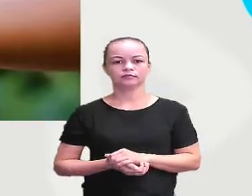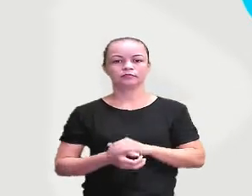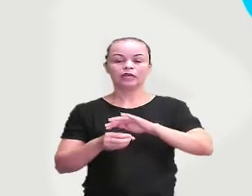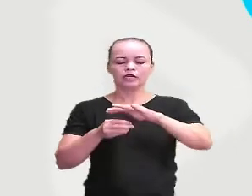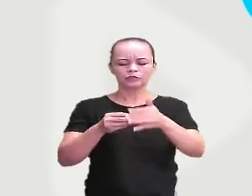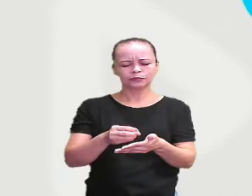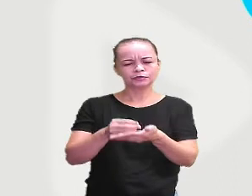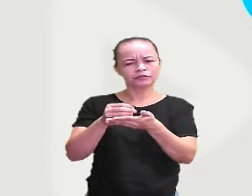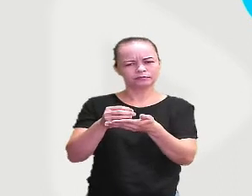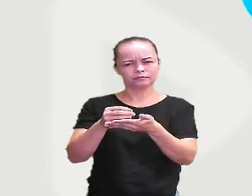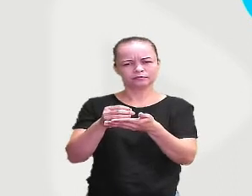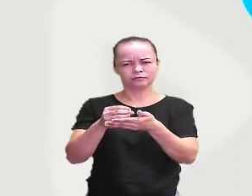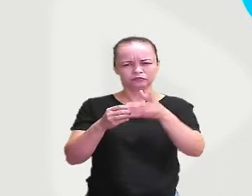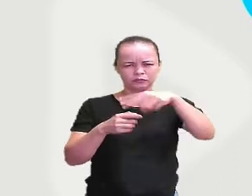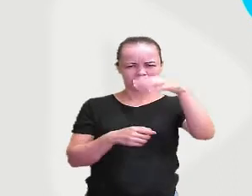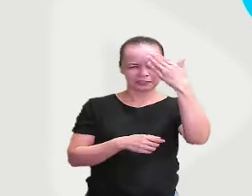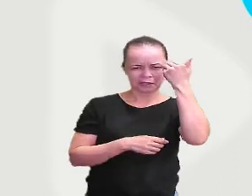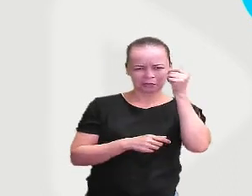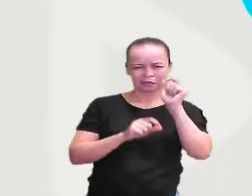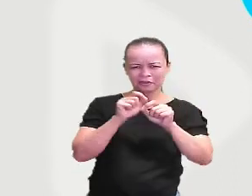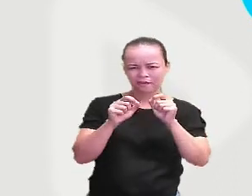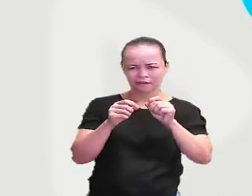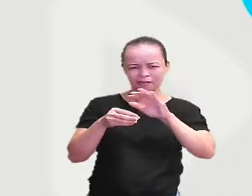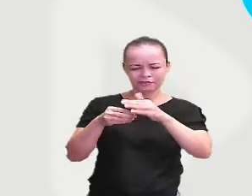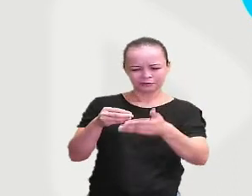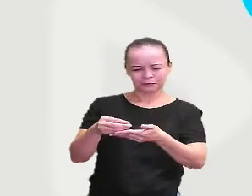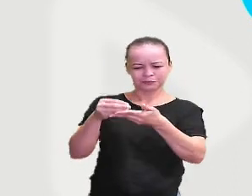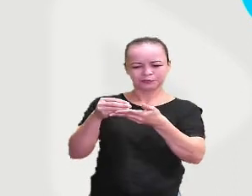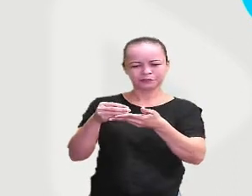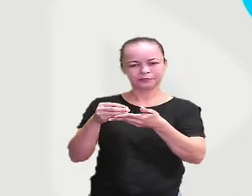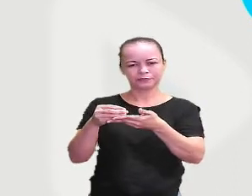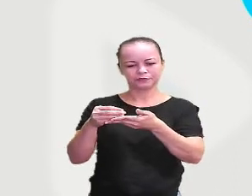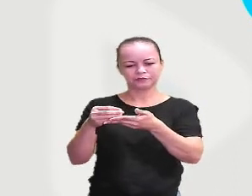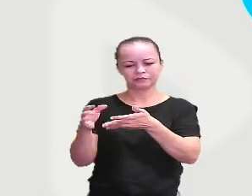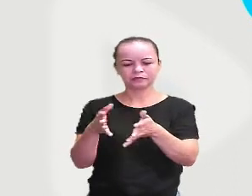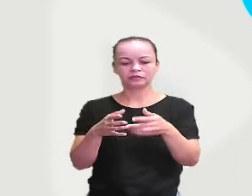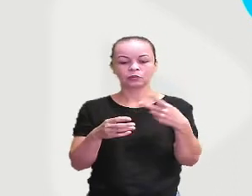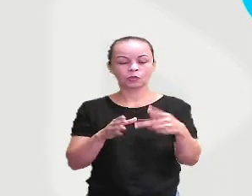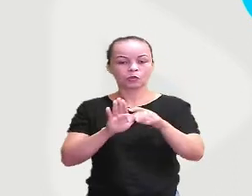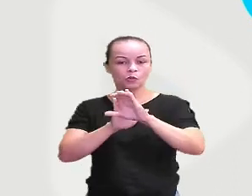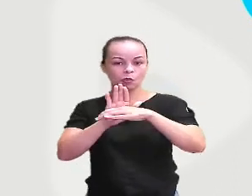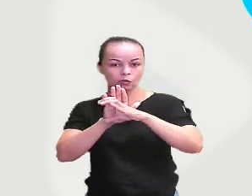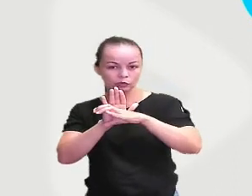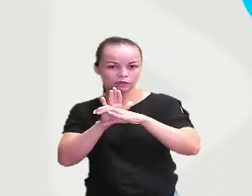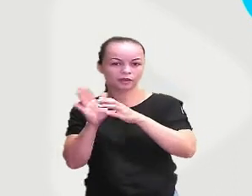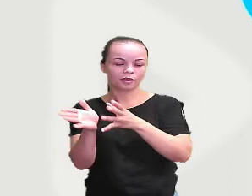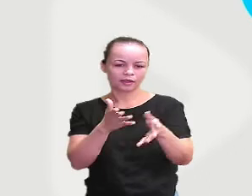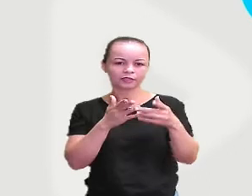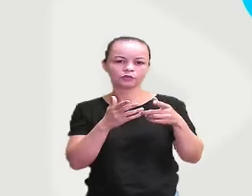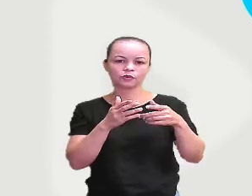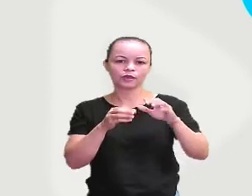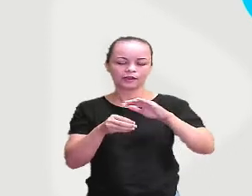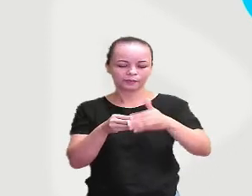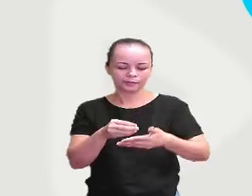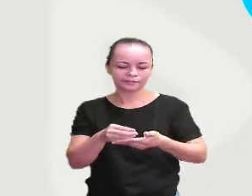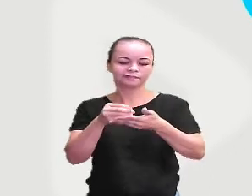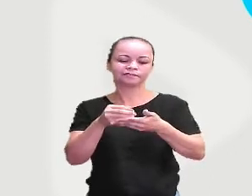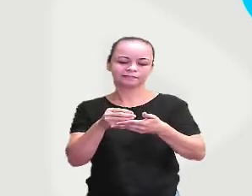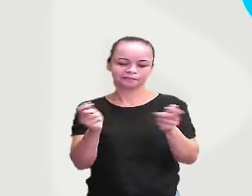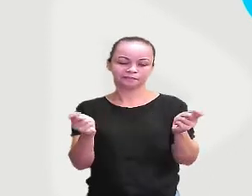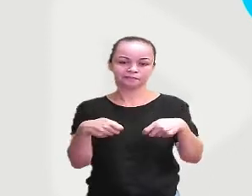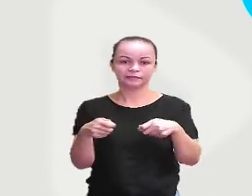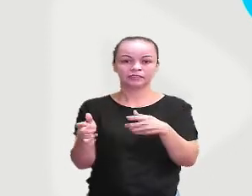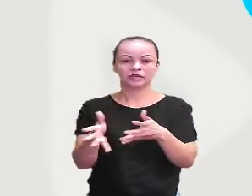Sustentabilidade. Será que vocês sabem o que é isso? O conceito de sustentabilidade tem a ver com a capacidade de sustentação